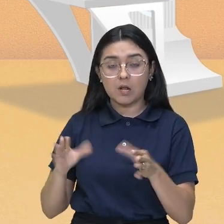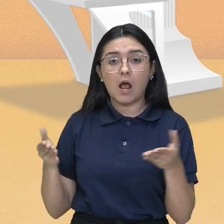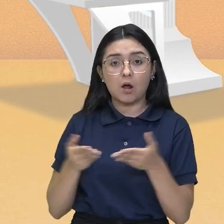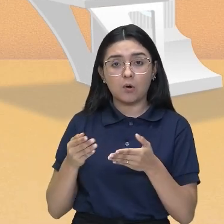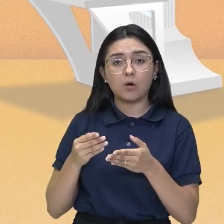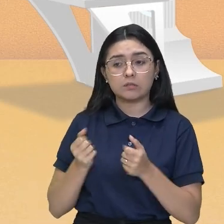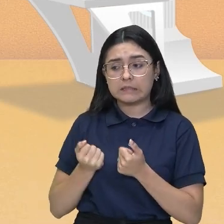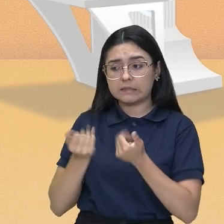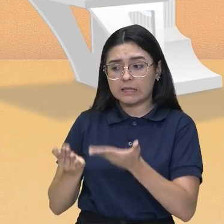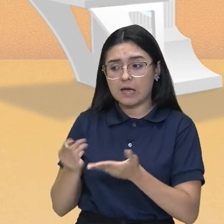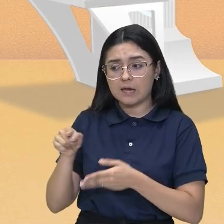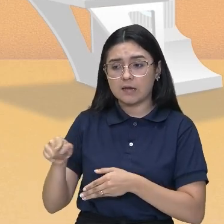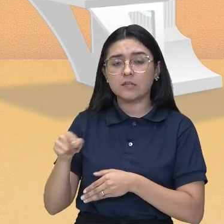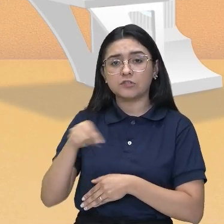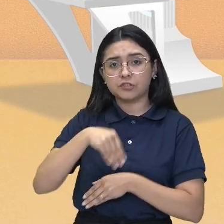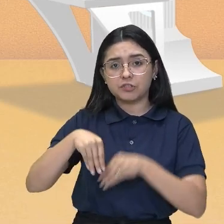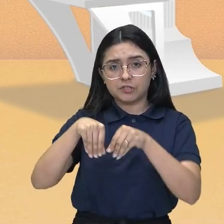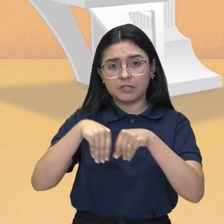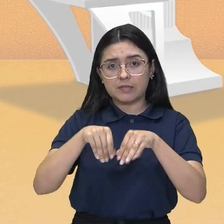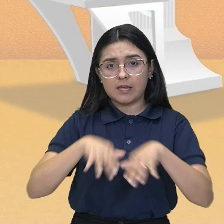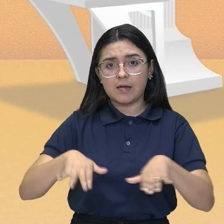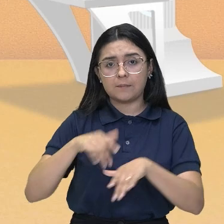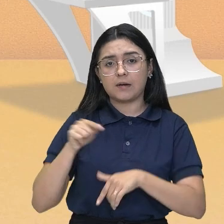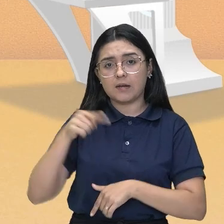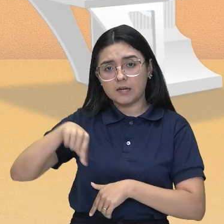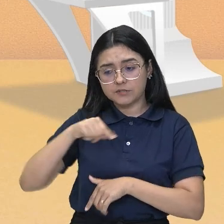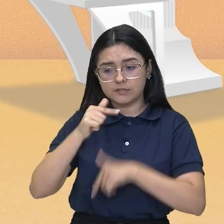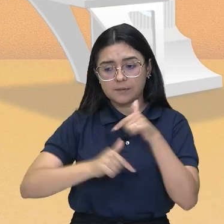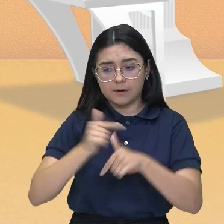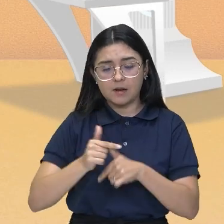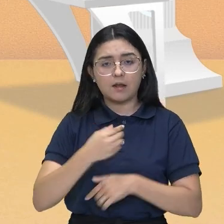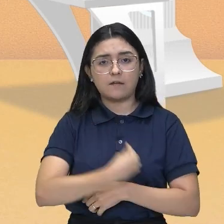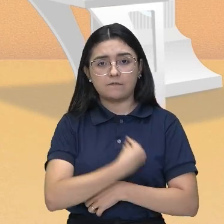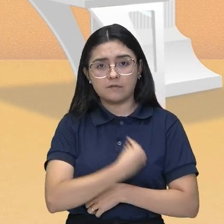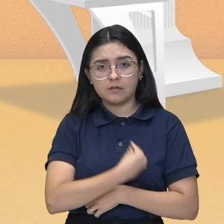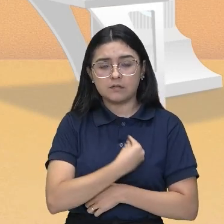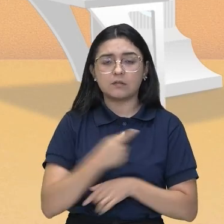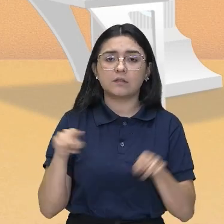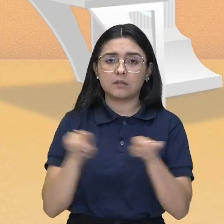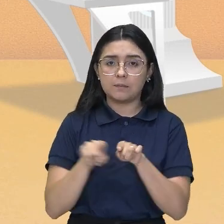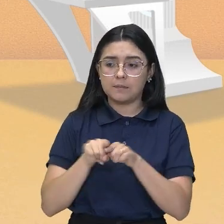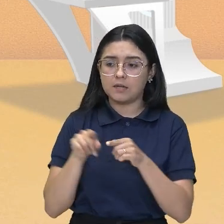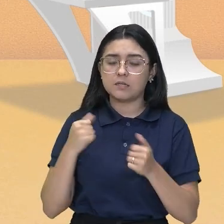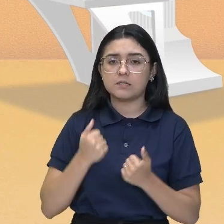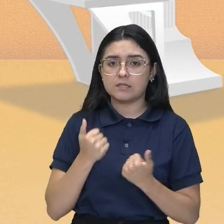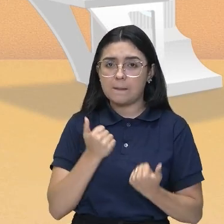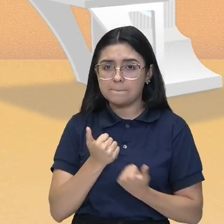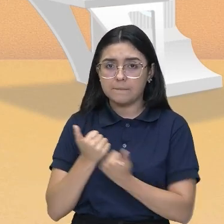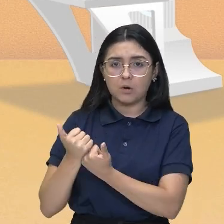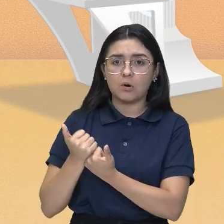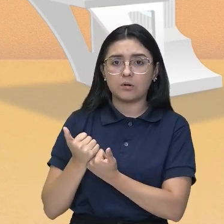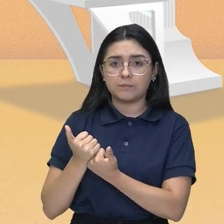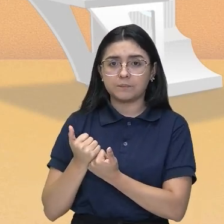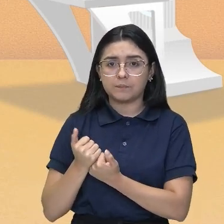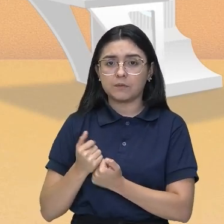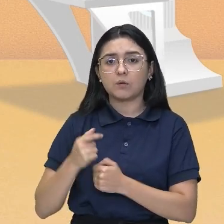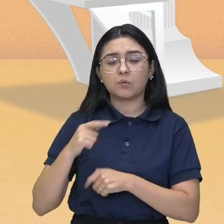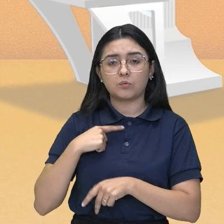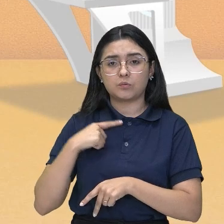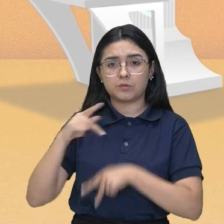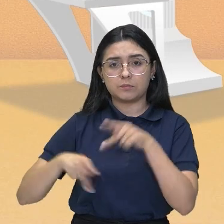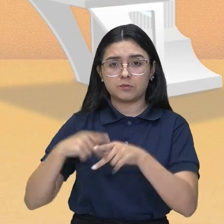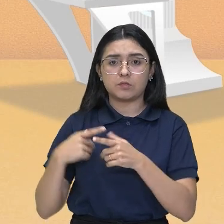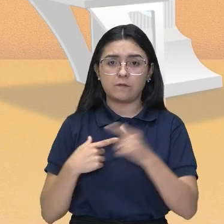poderem trabalhar e viver, né? E também ele apoia os negros fugitivos, né, e até ajuda os negros nas